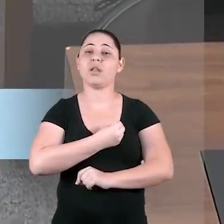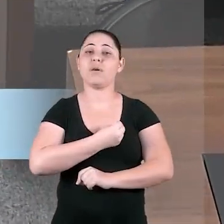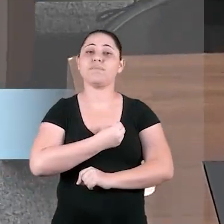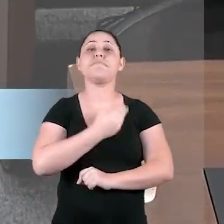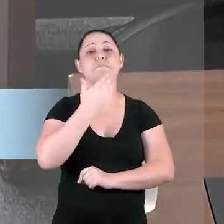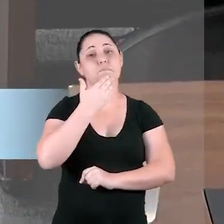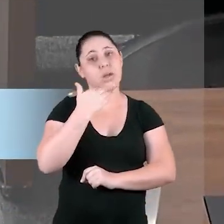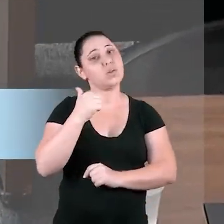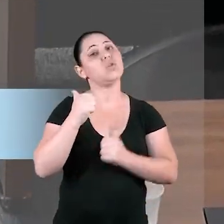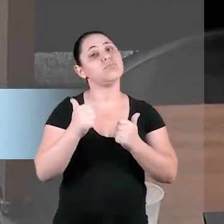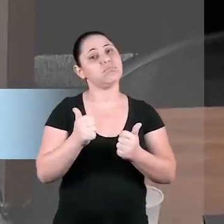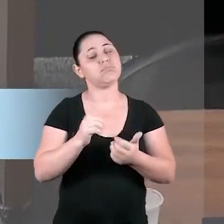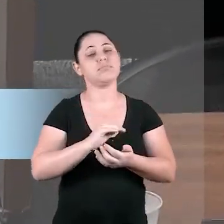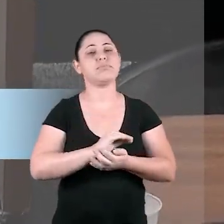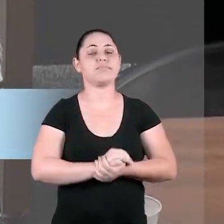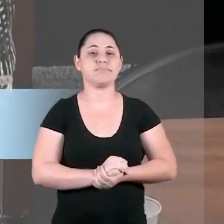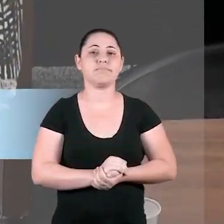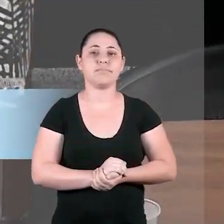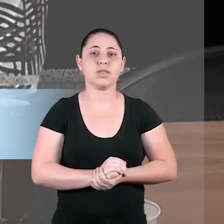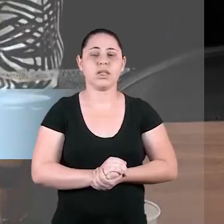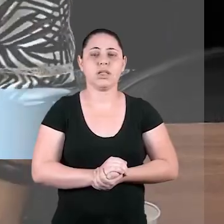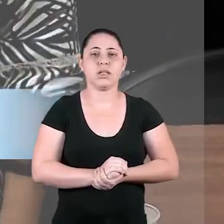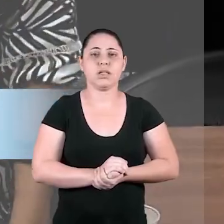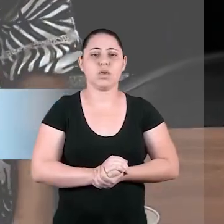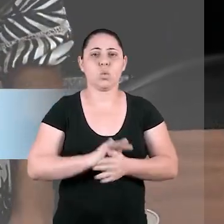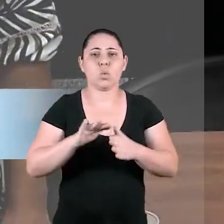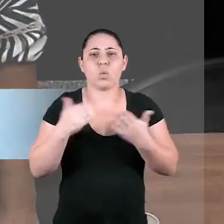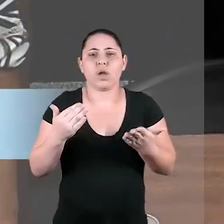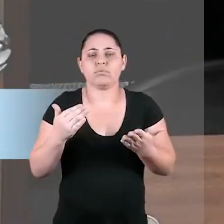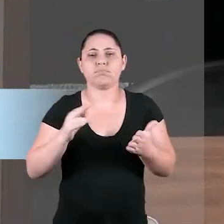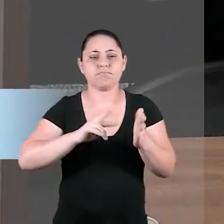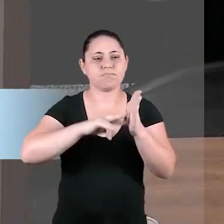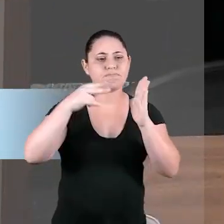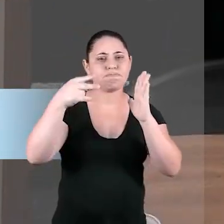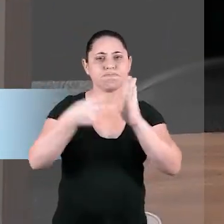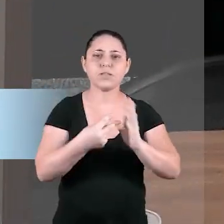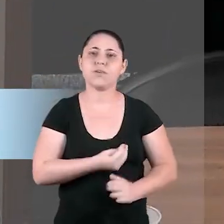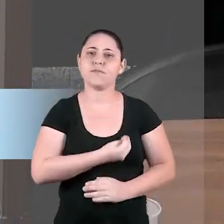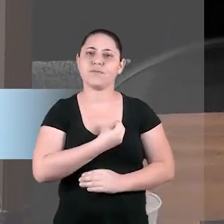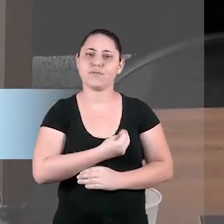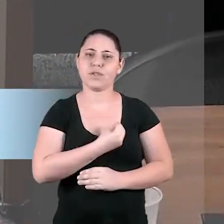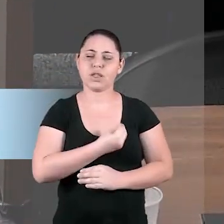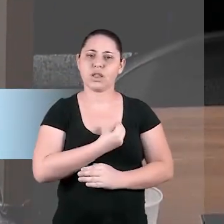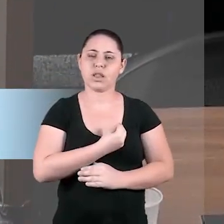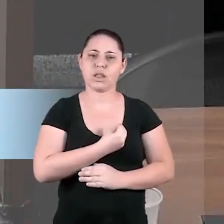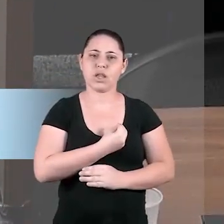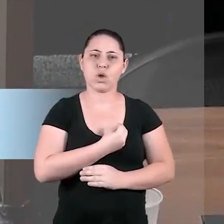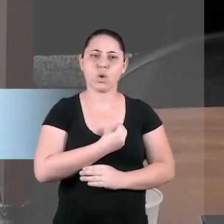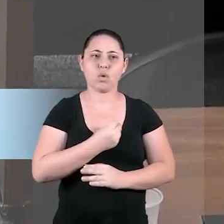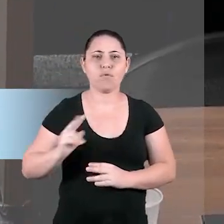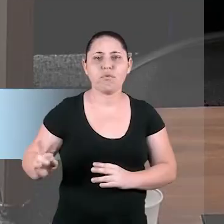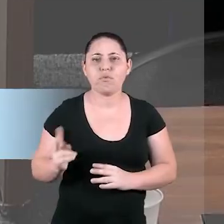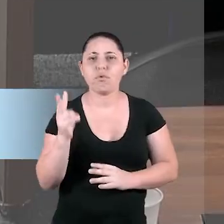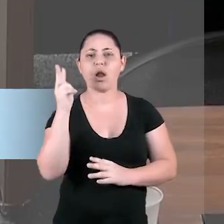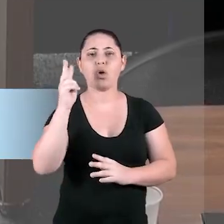nossa qualidade de vida é outra. Então, quando a gente dá significado para a nossa vida, e quando a gente muda os